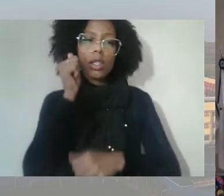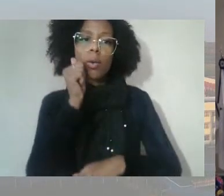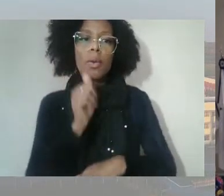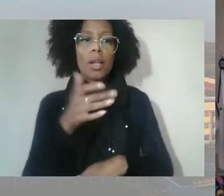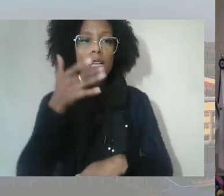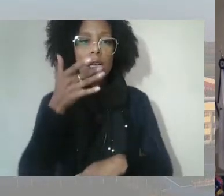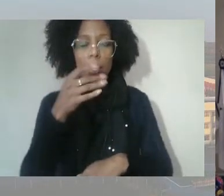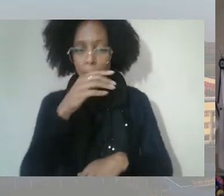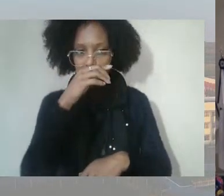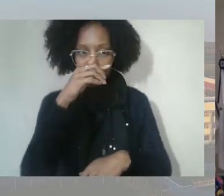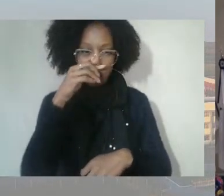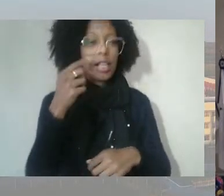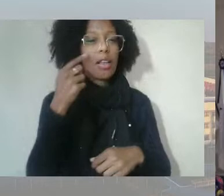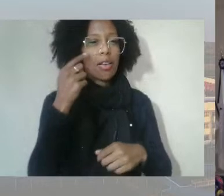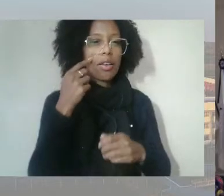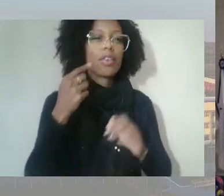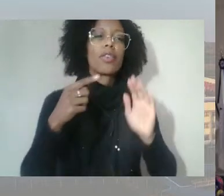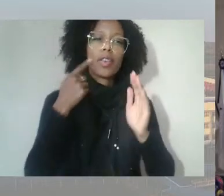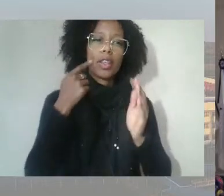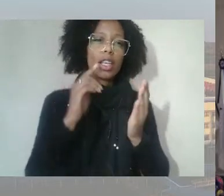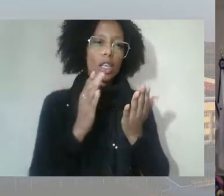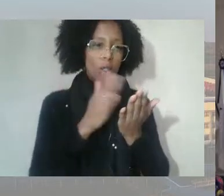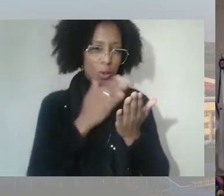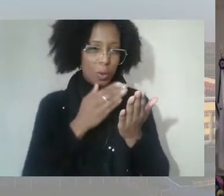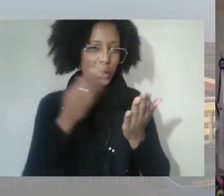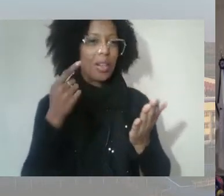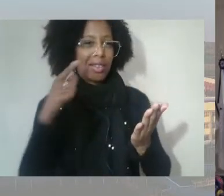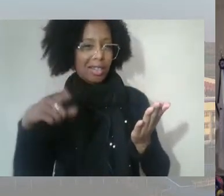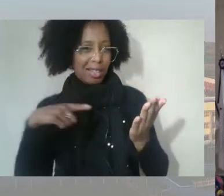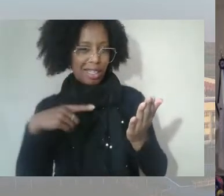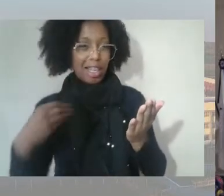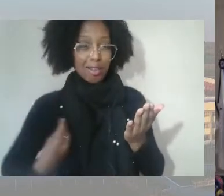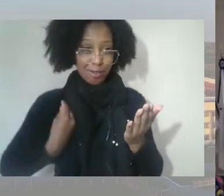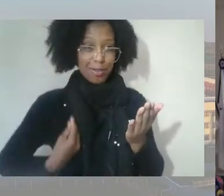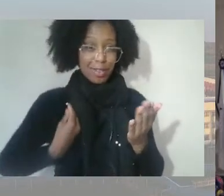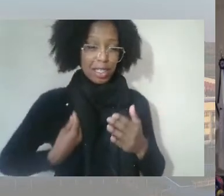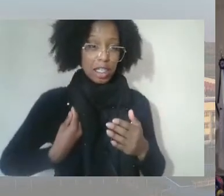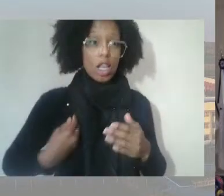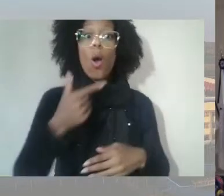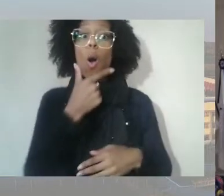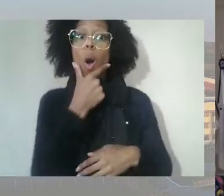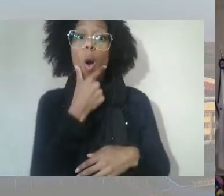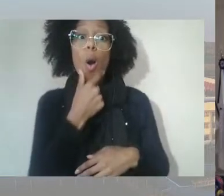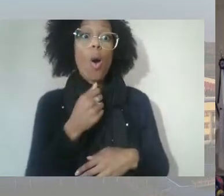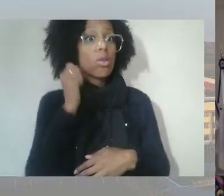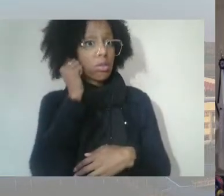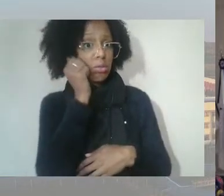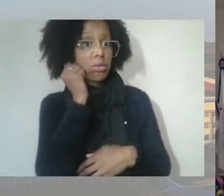Quantas bibliografias nós temos na nossa universidade que são de homens negros,